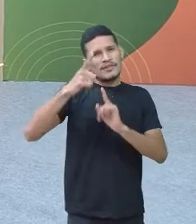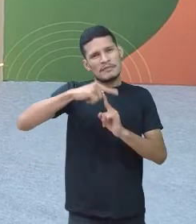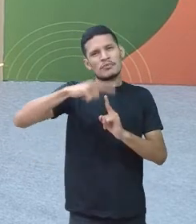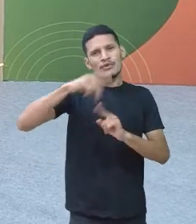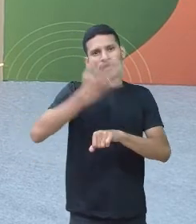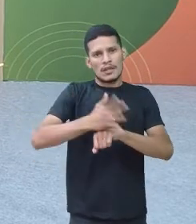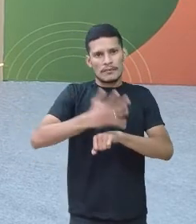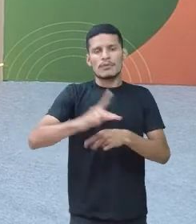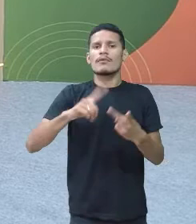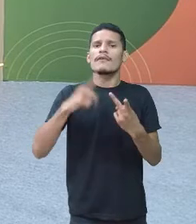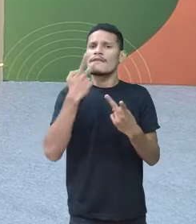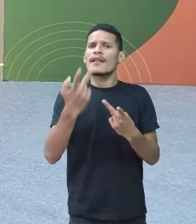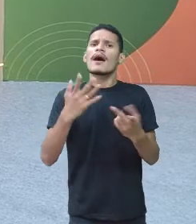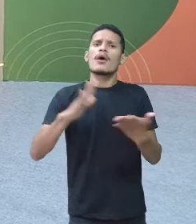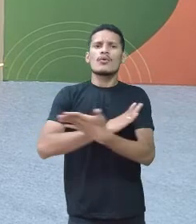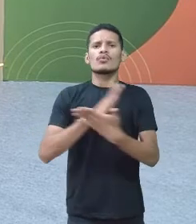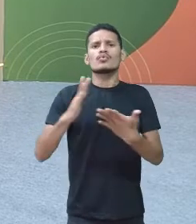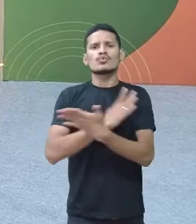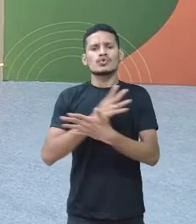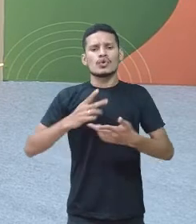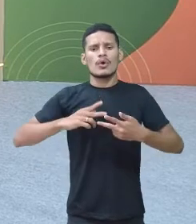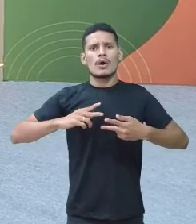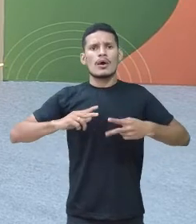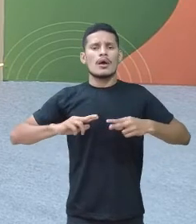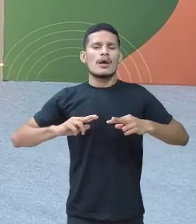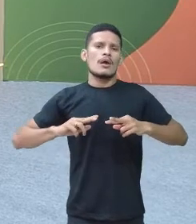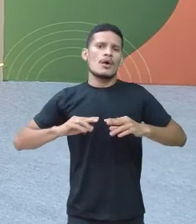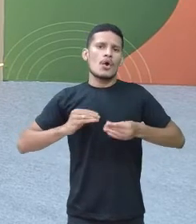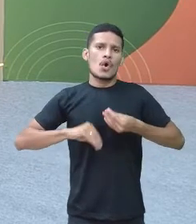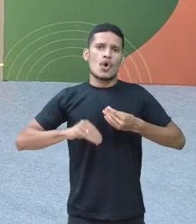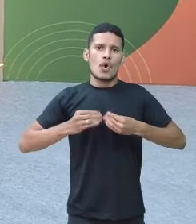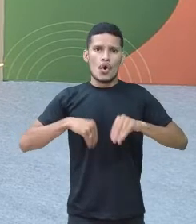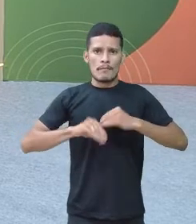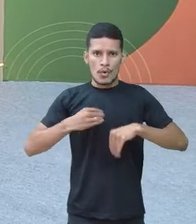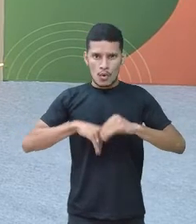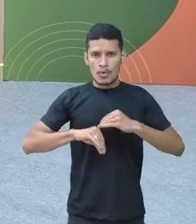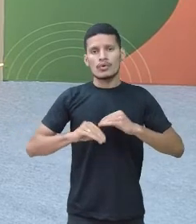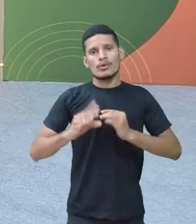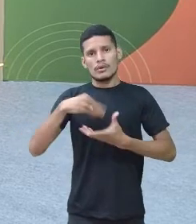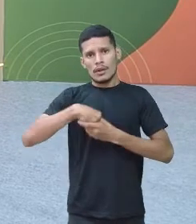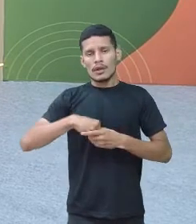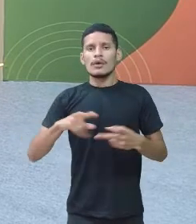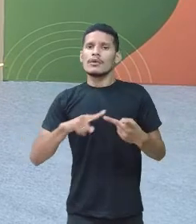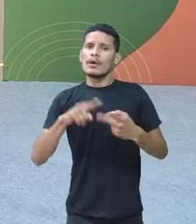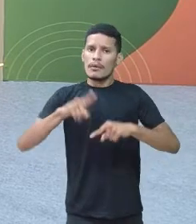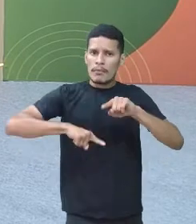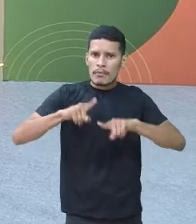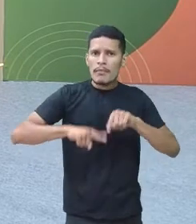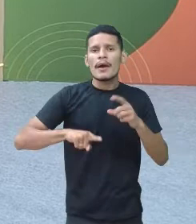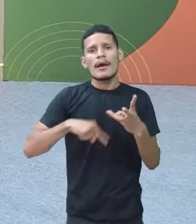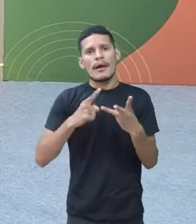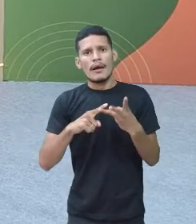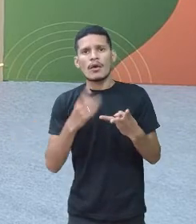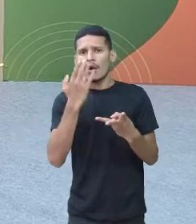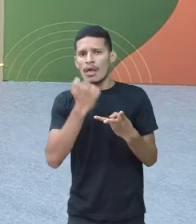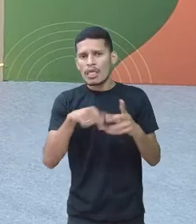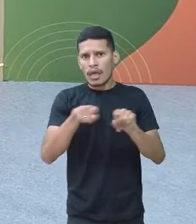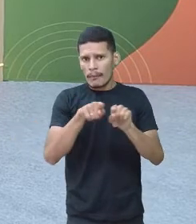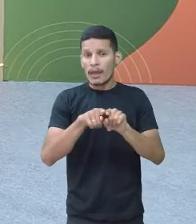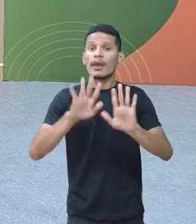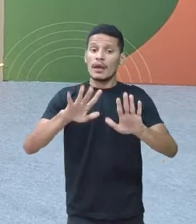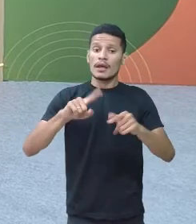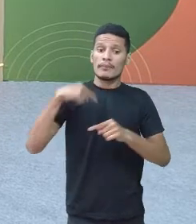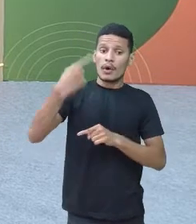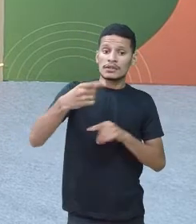alguns hormônios, sobre substâncias, né, sobre suplementação. E na semana que vem a gente fala sobre esses